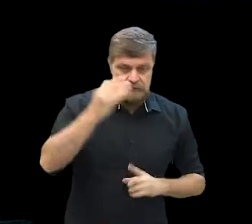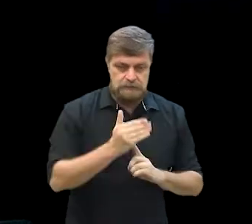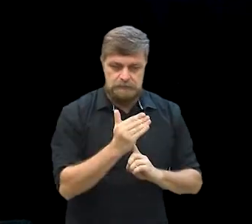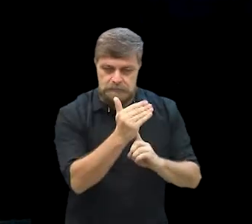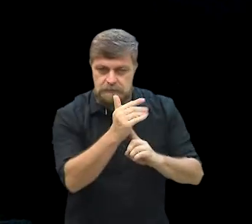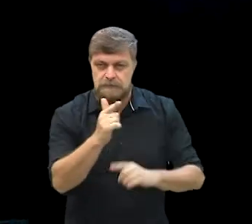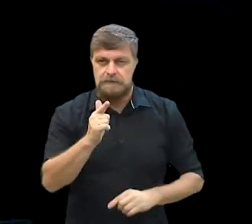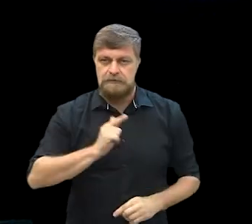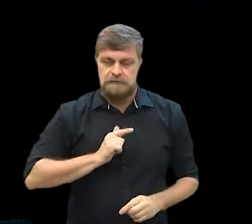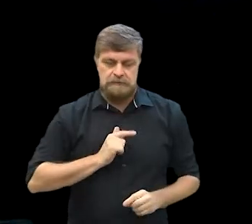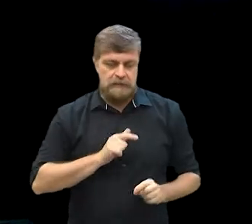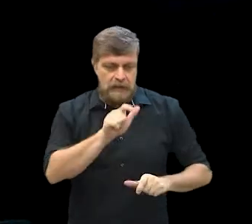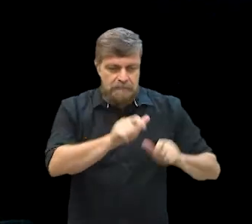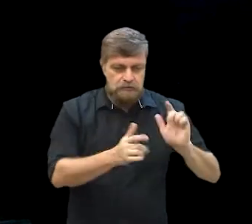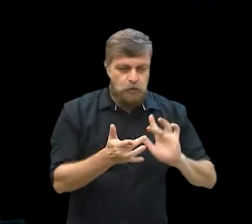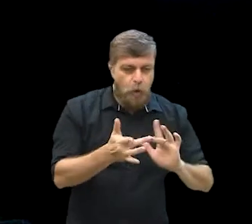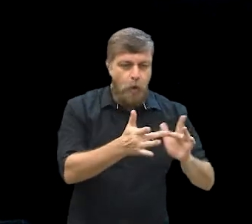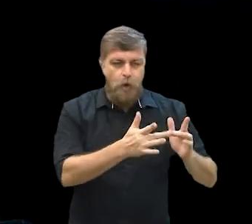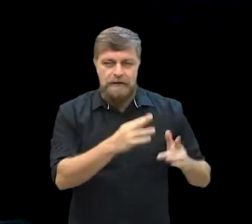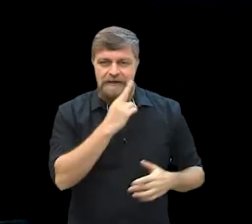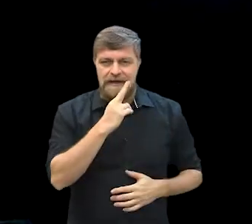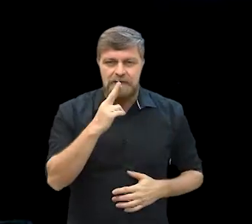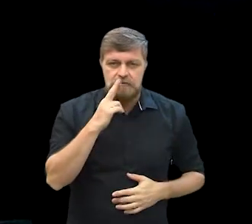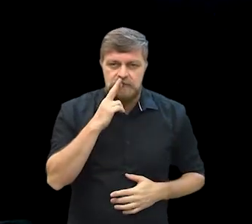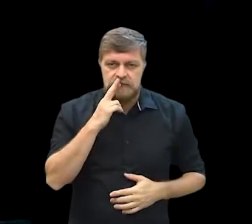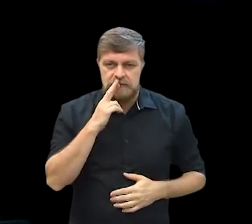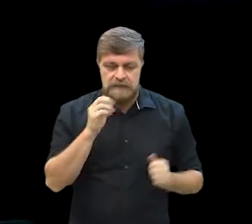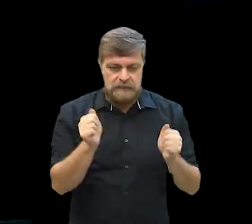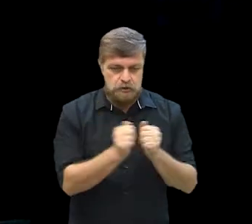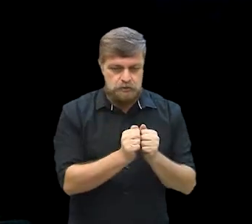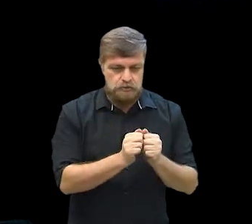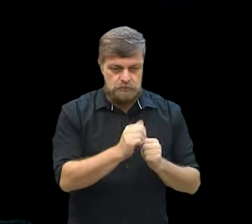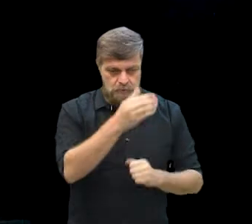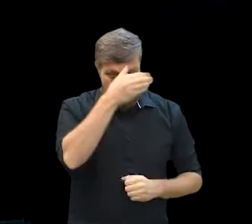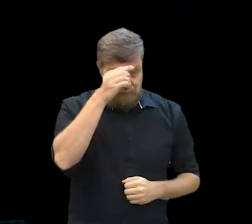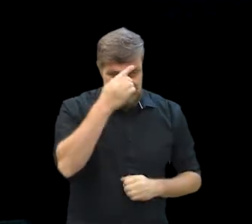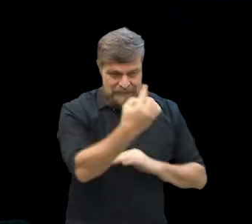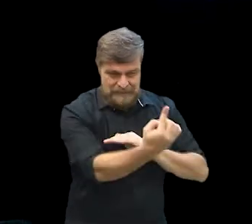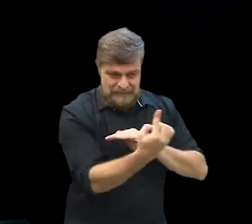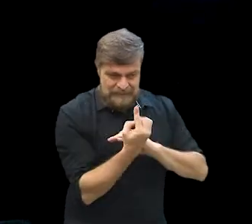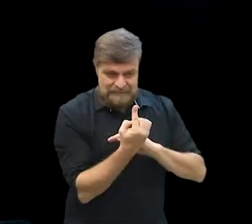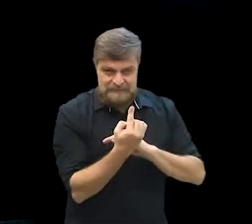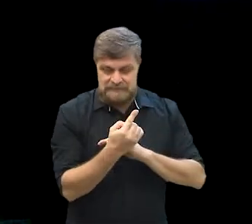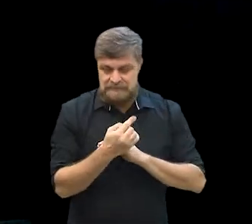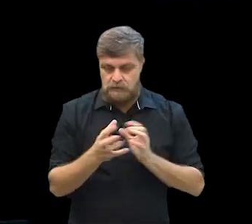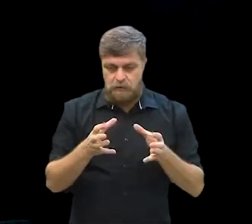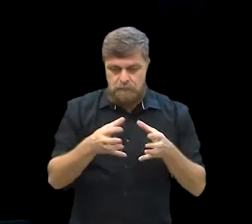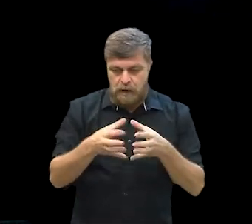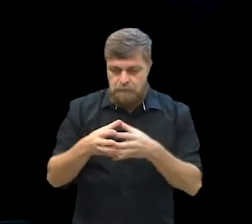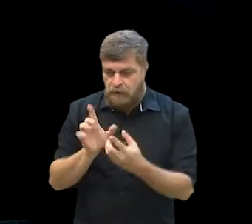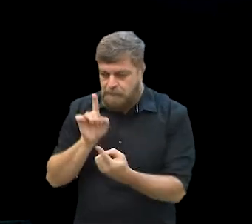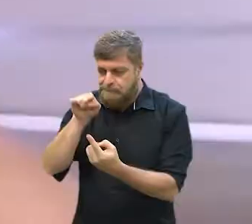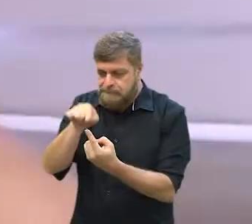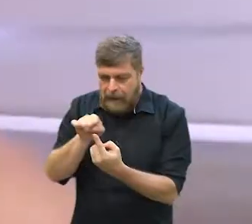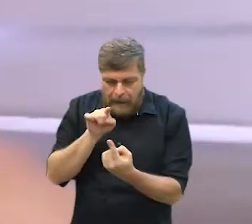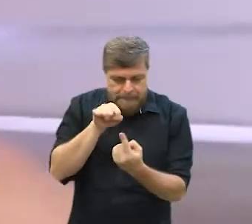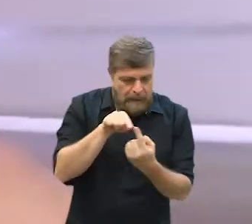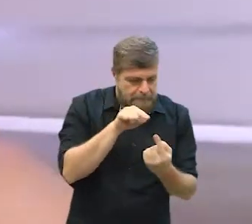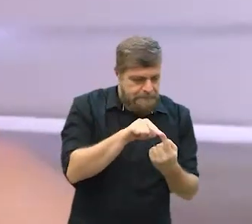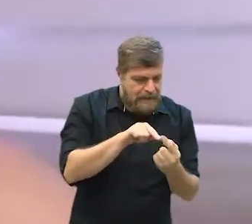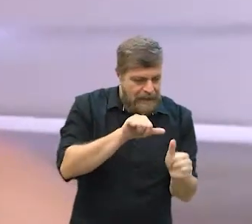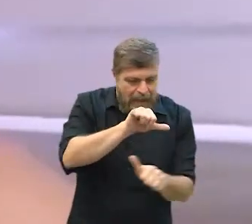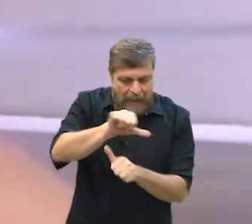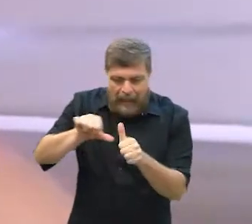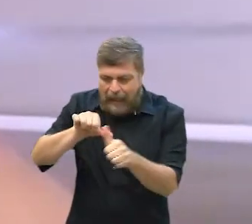inteligência, nós temos as pessoas que fazem o contato com o restaurante e com os clientes, e isso teve que se adaptar. Então, todo